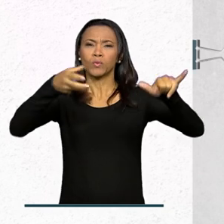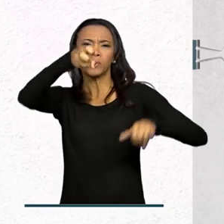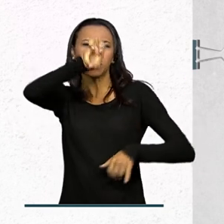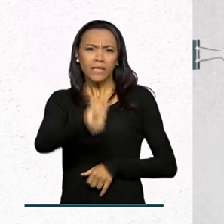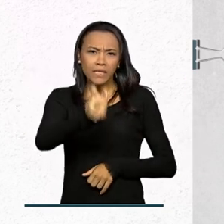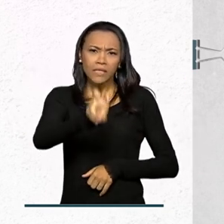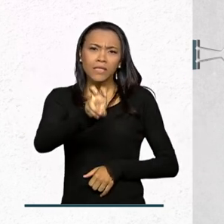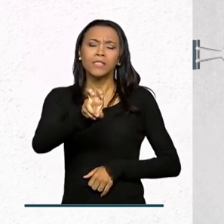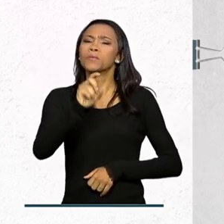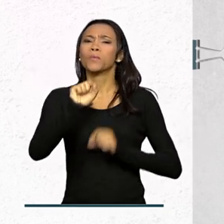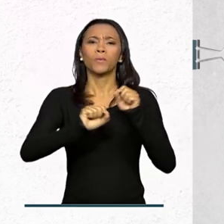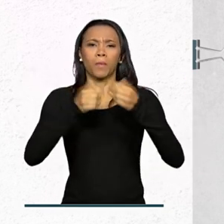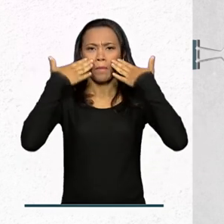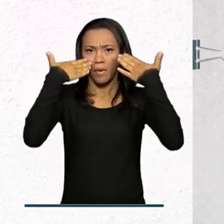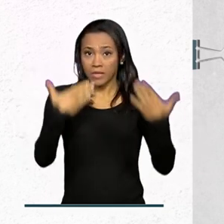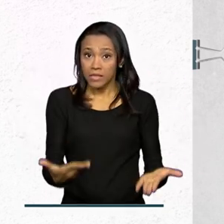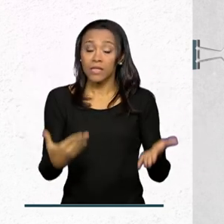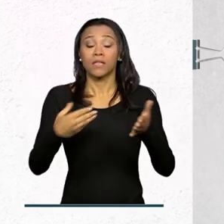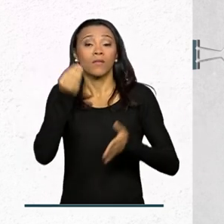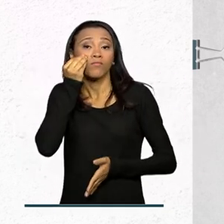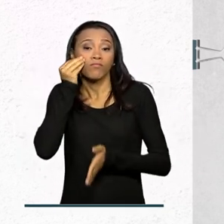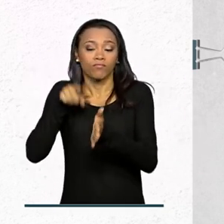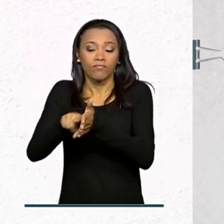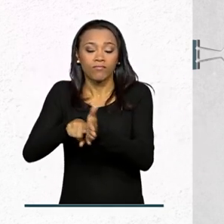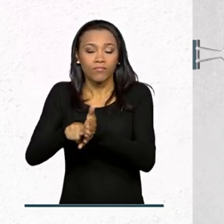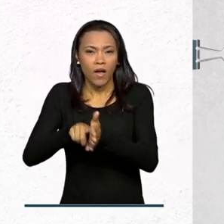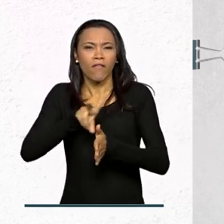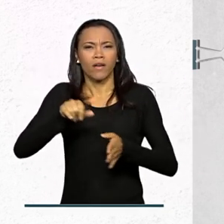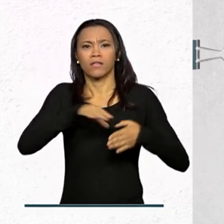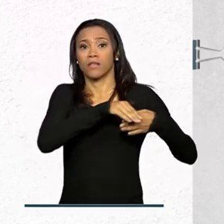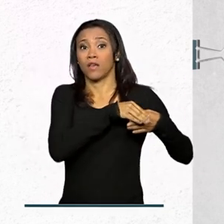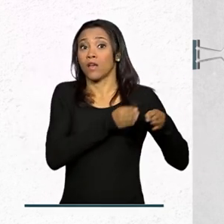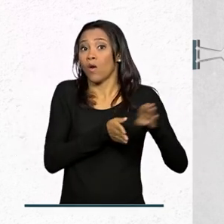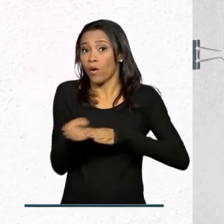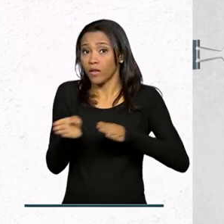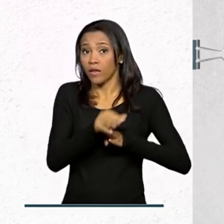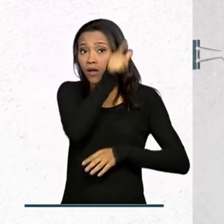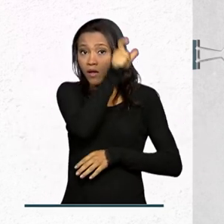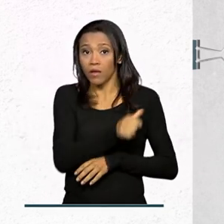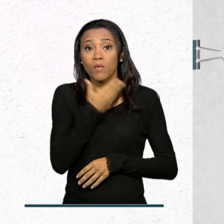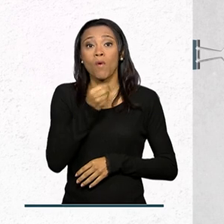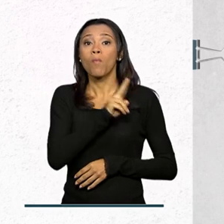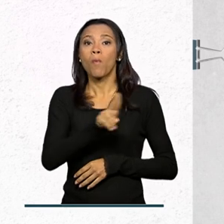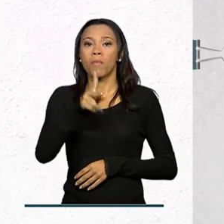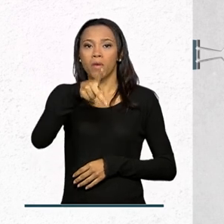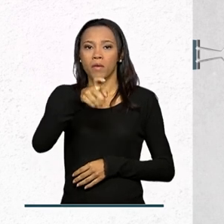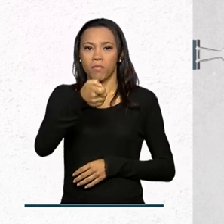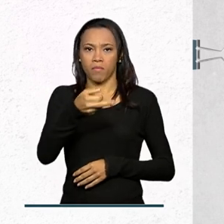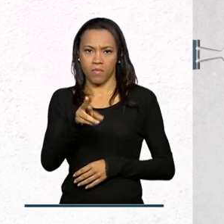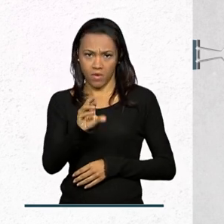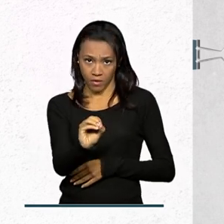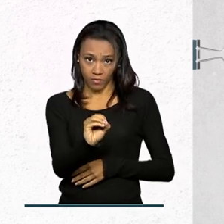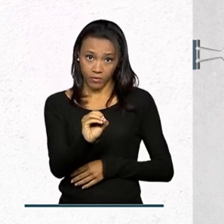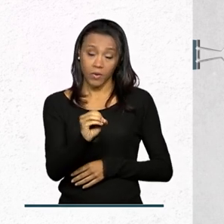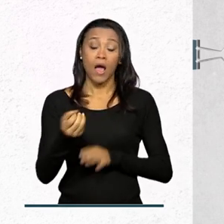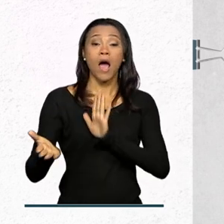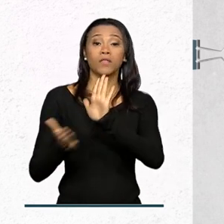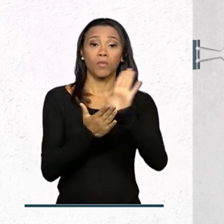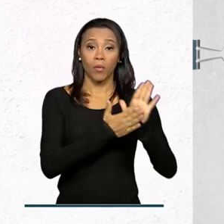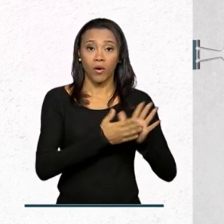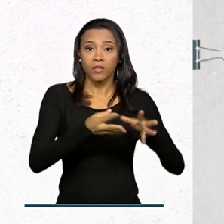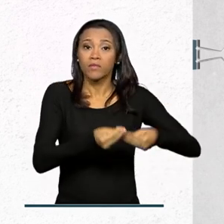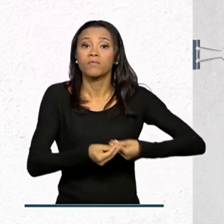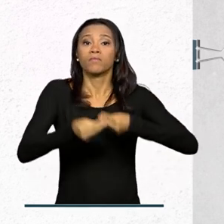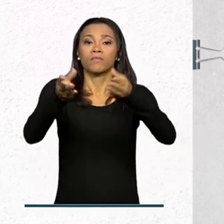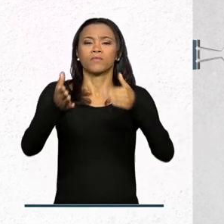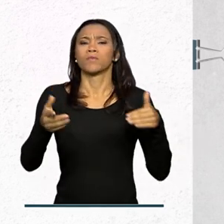a apresentação de experimentos. Eles serão conduzidos pelo espaçonauta Pedro Neme em voo suborbital. As propostas devem ser